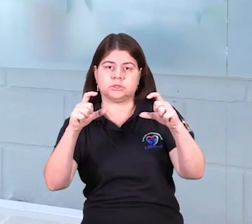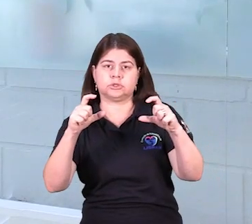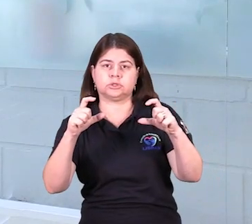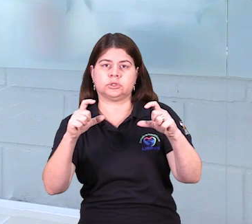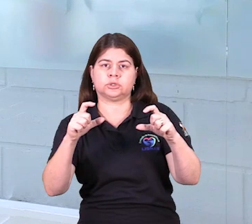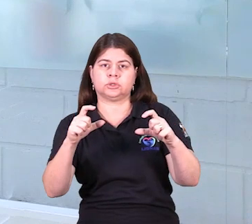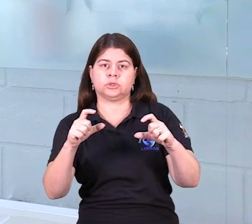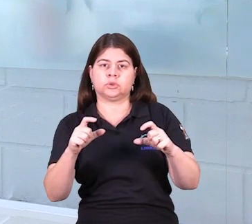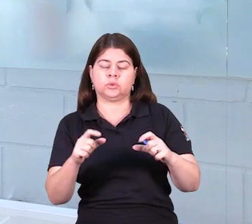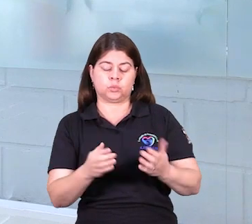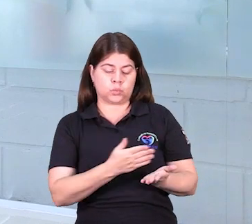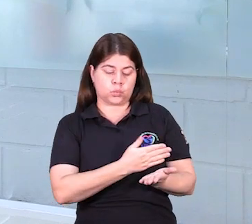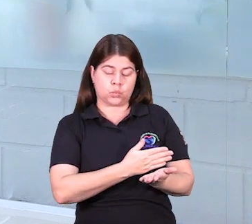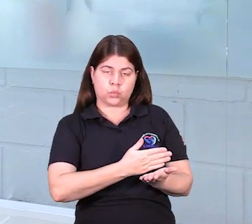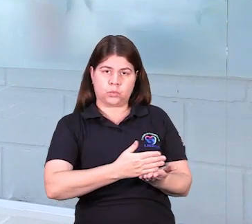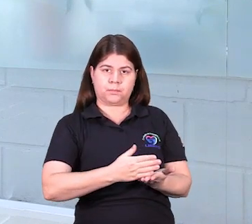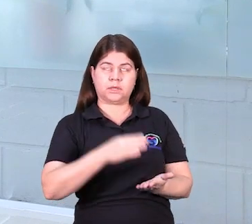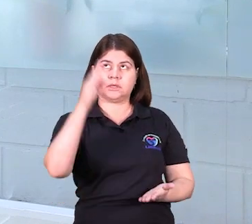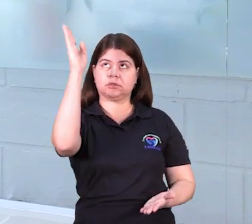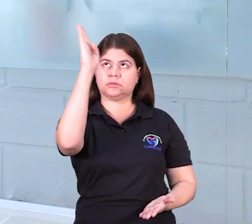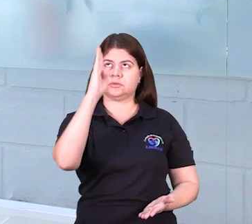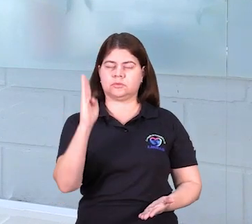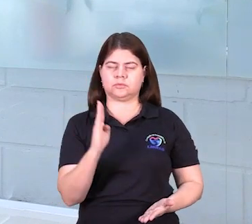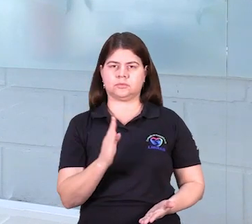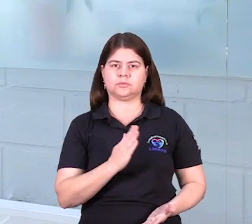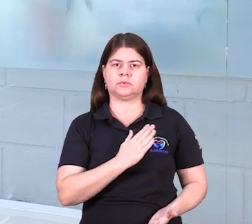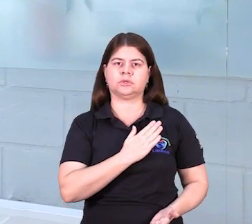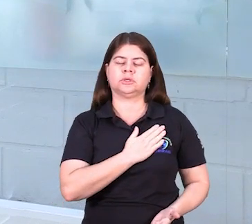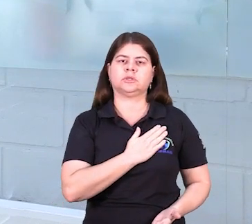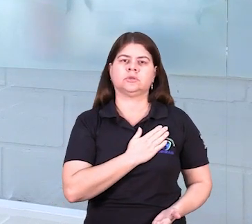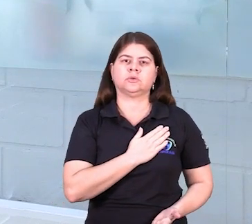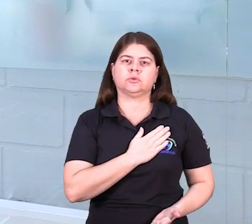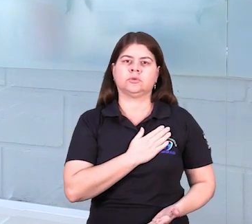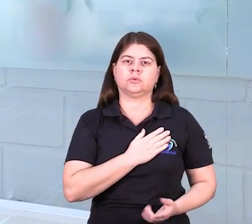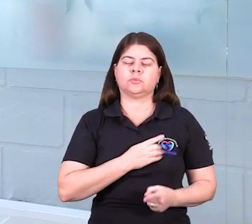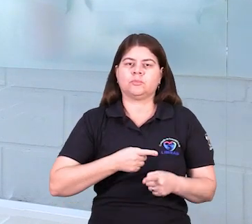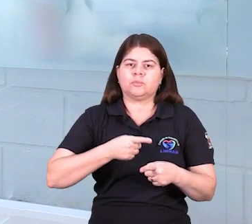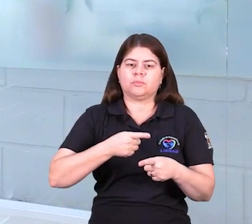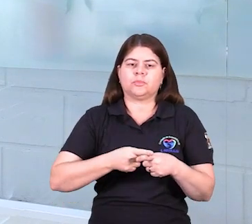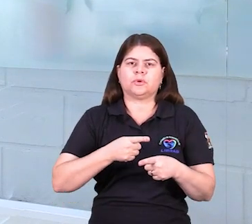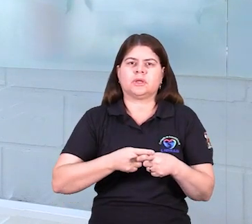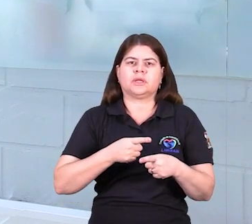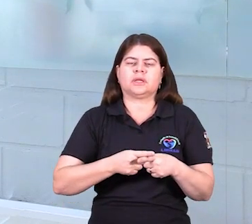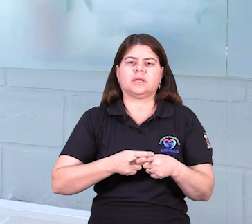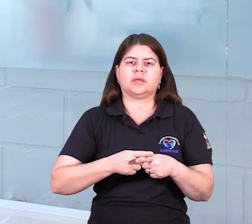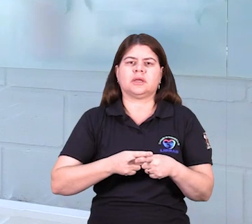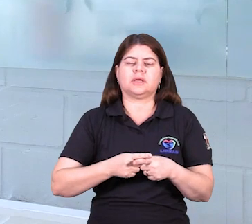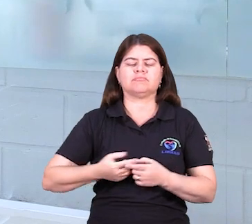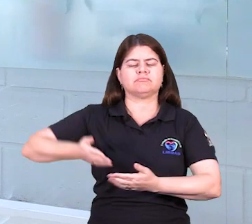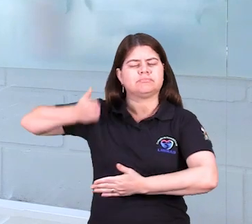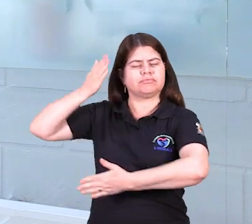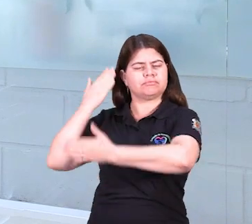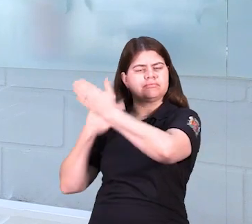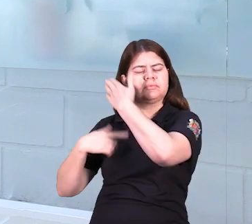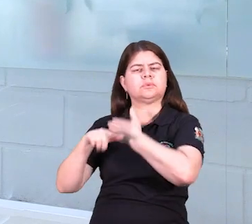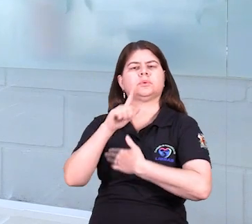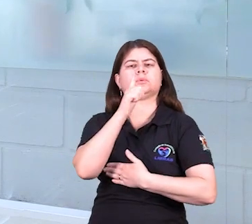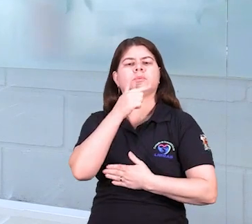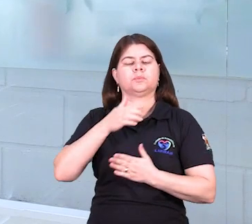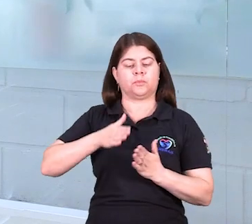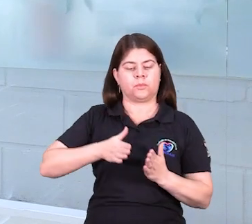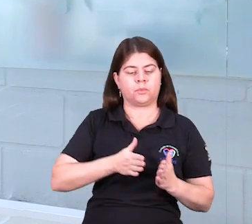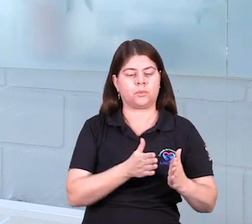interessante o começo do hino. Porque quando começa a cantar Ouviram do Ipiranga as Margens Plácidas, eu